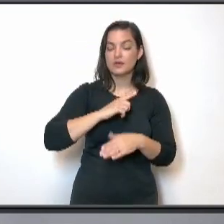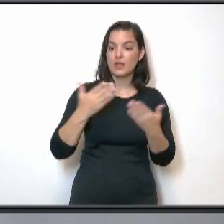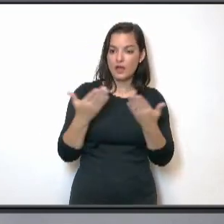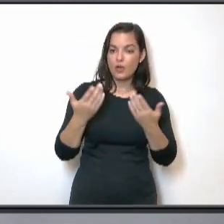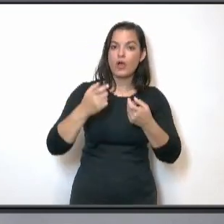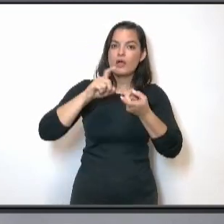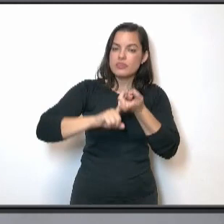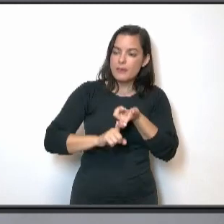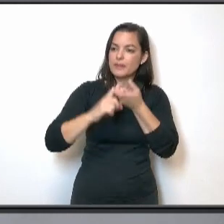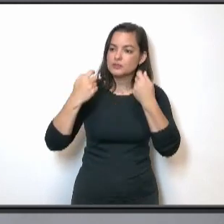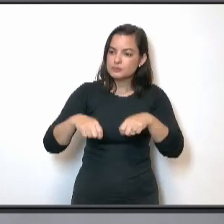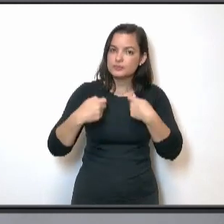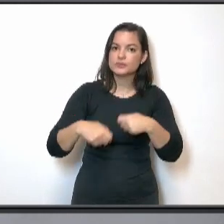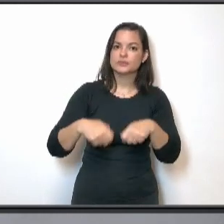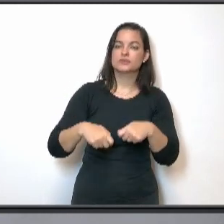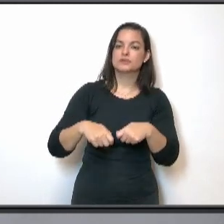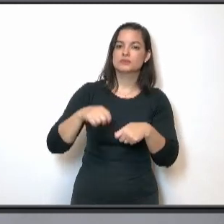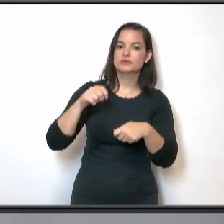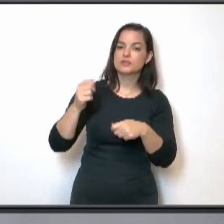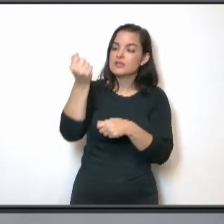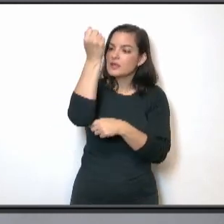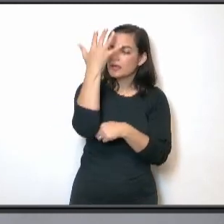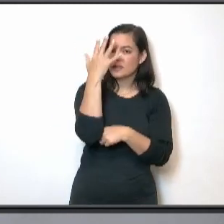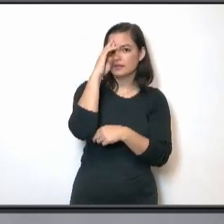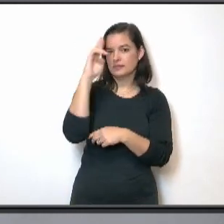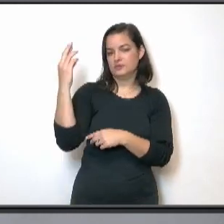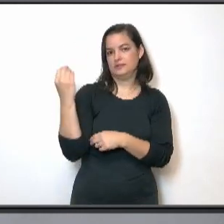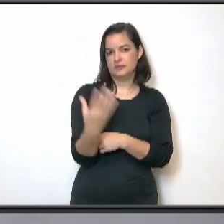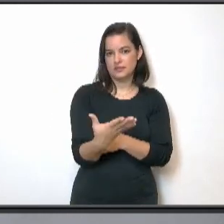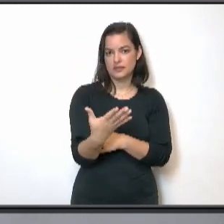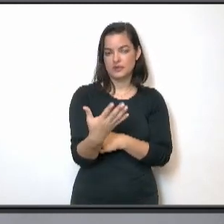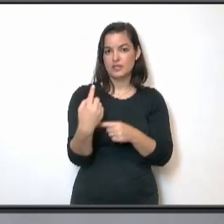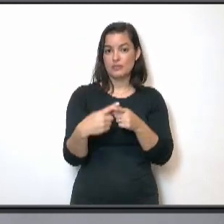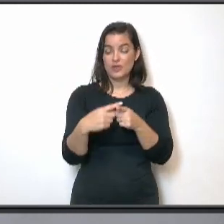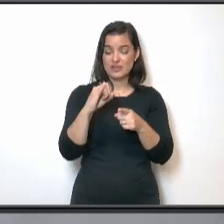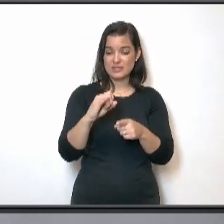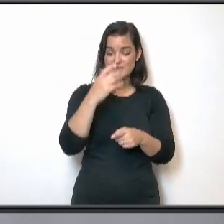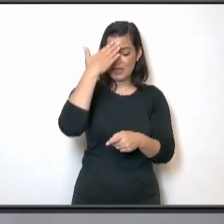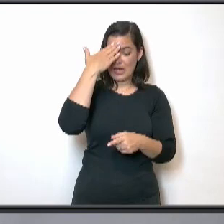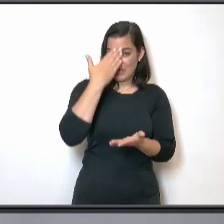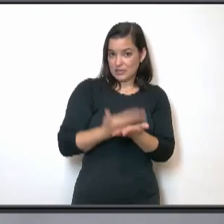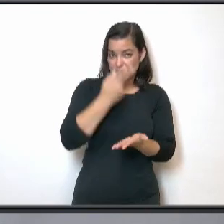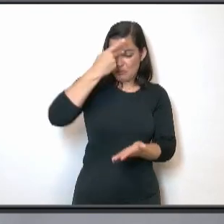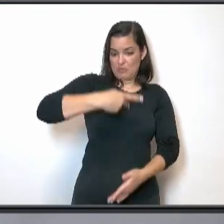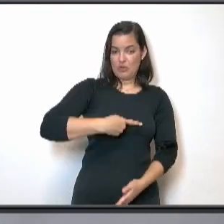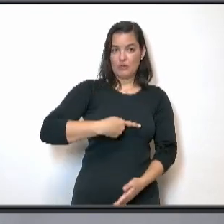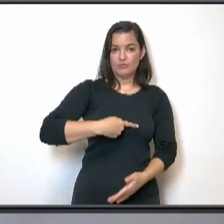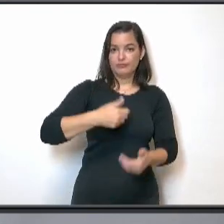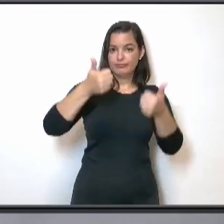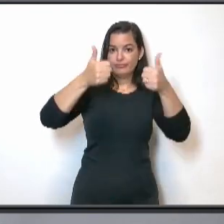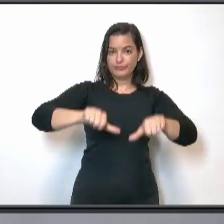exclusivamente da graça do Senhor, porque quando ele confiasse em si, a sua derrota seria